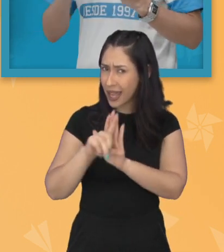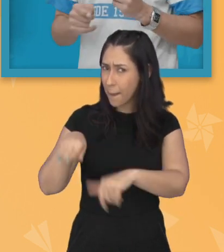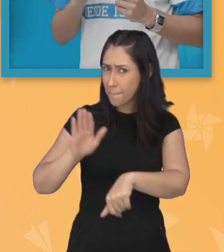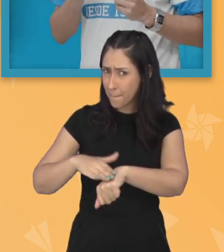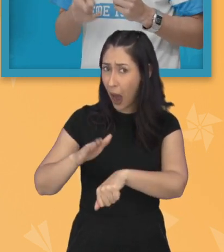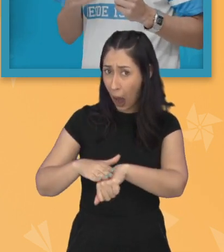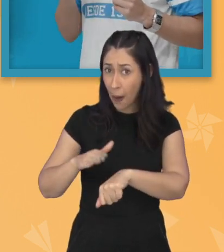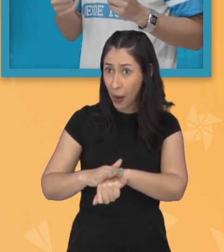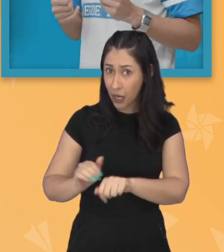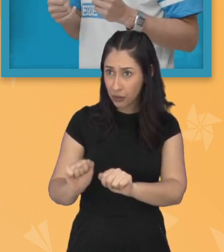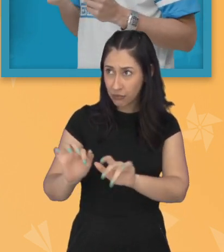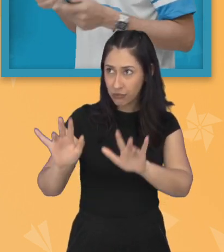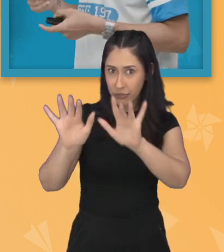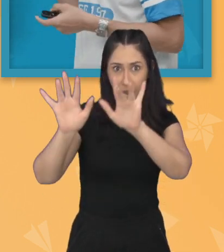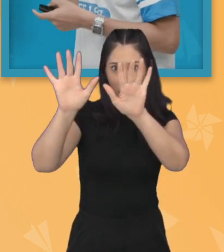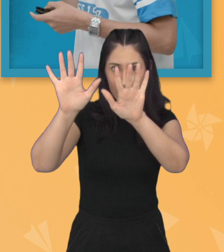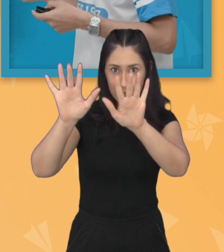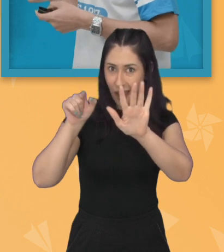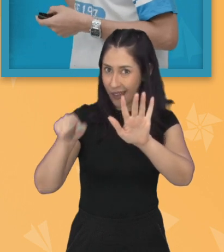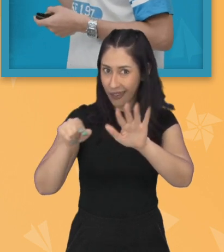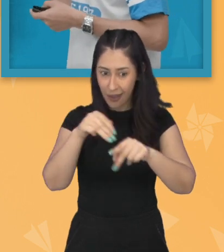gente sempre trata de volume e não de massa.